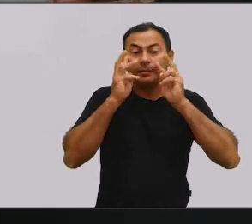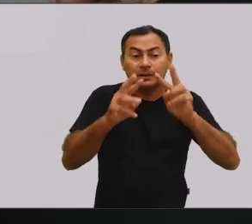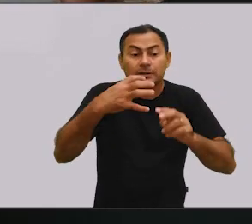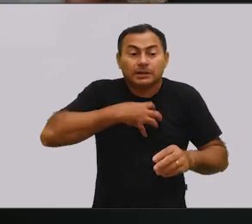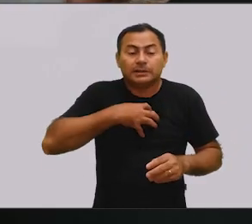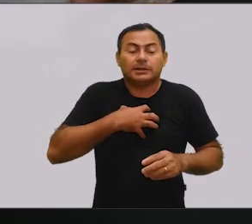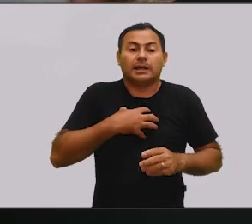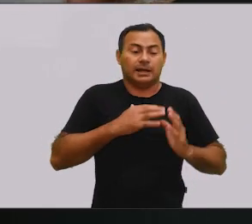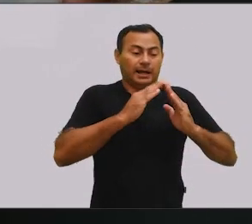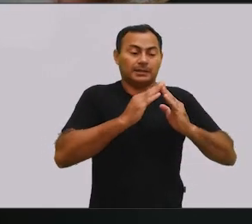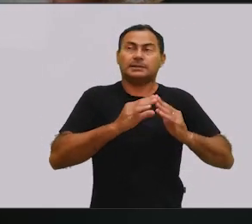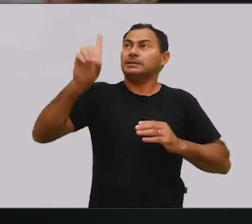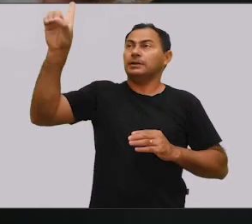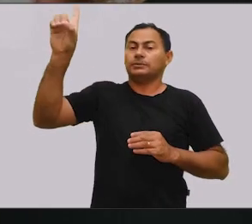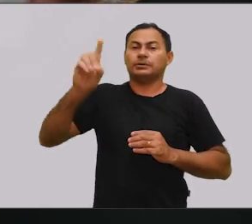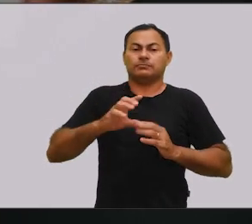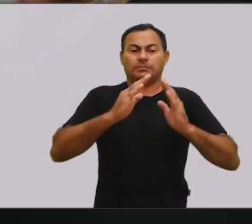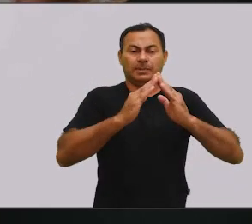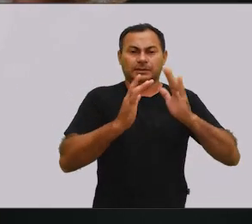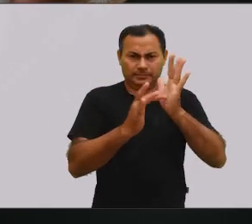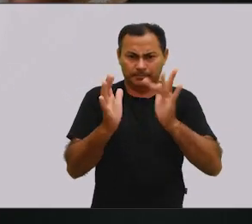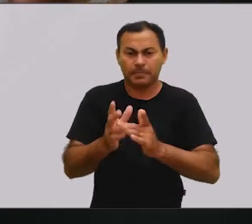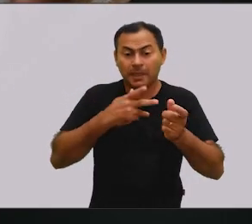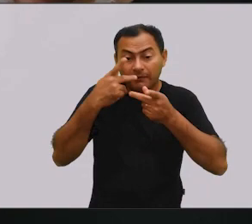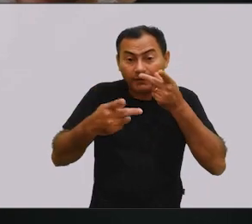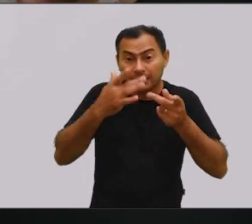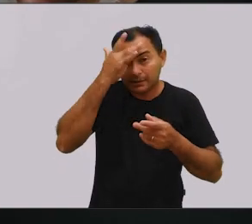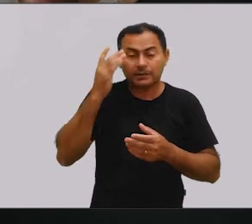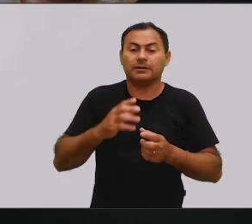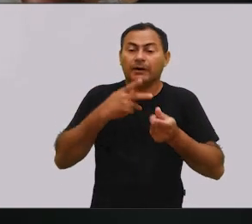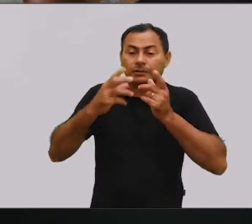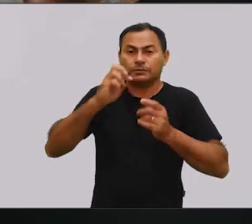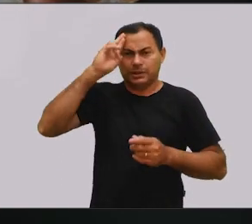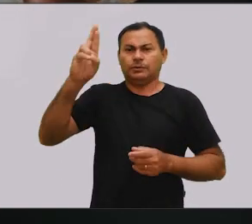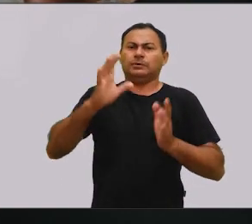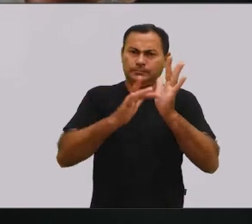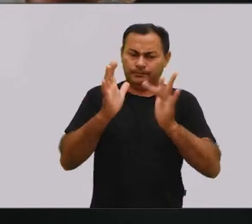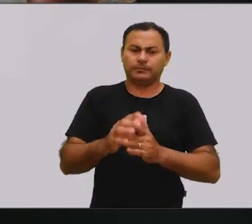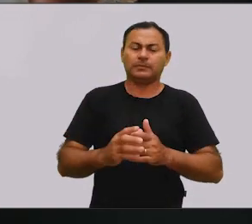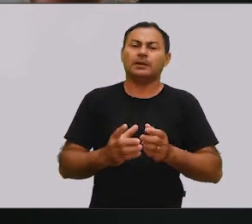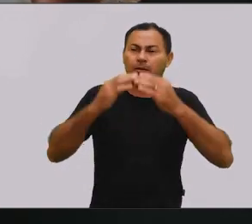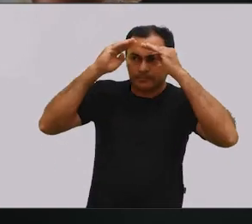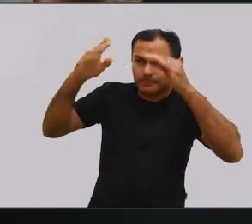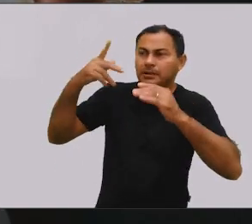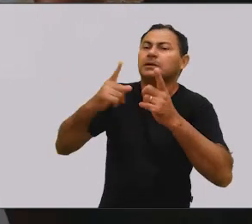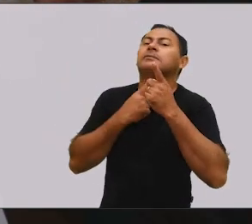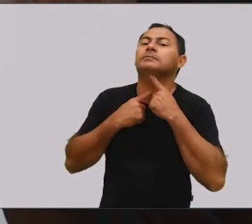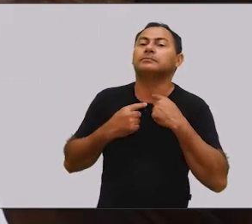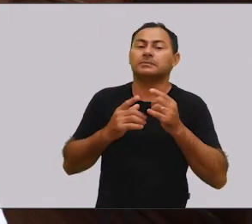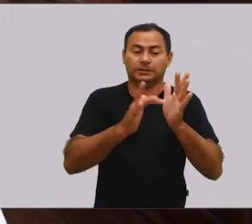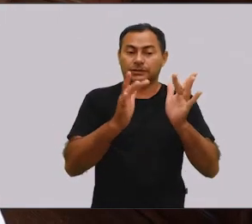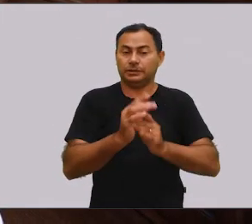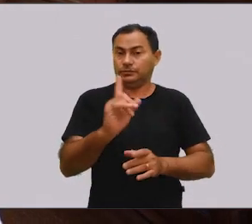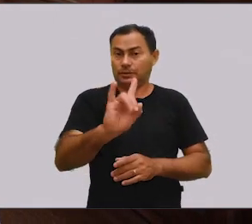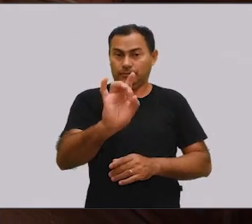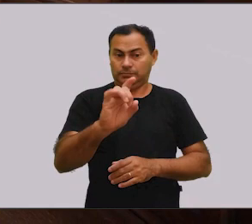considerar igreja de Deus ou igreja de Cristo? Aqueles que declaram que Jesus é Senhor e que executam a sua vontade.